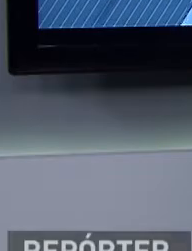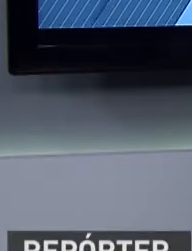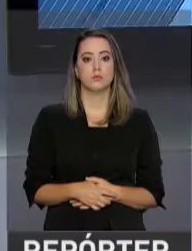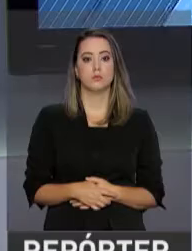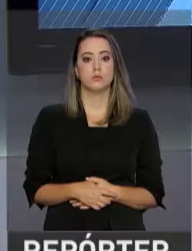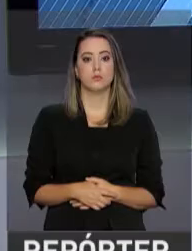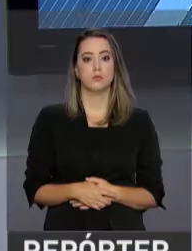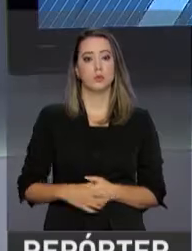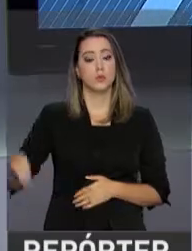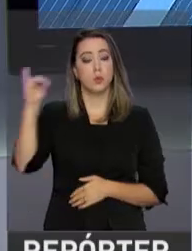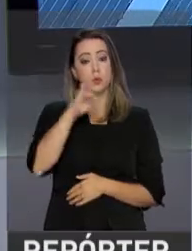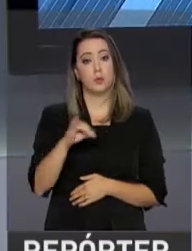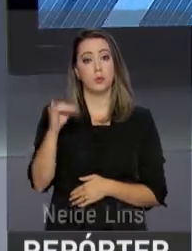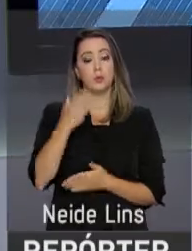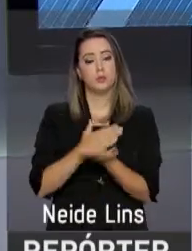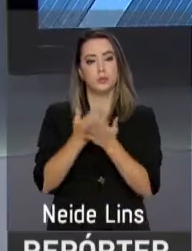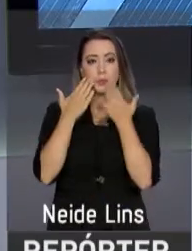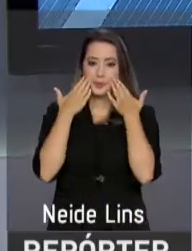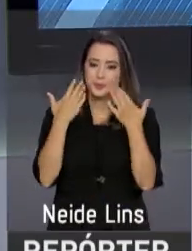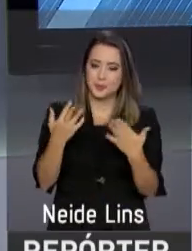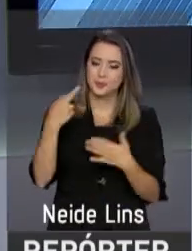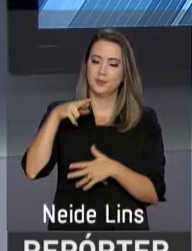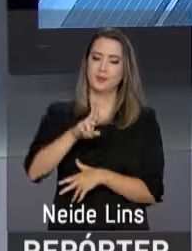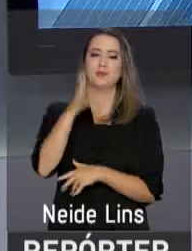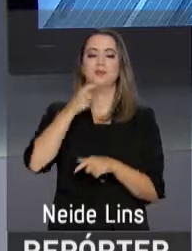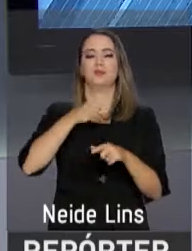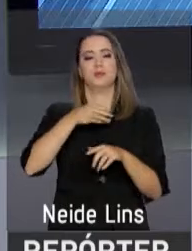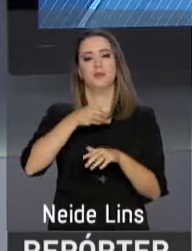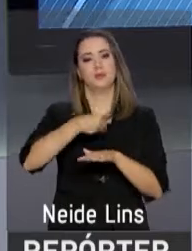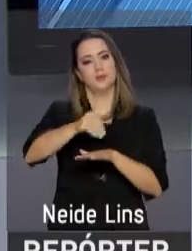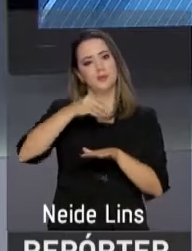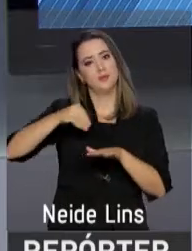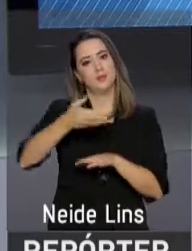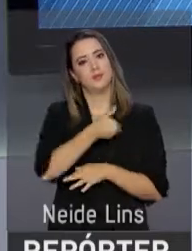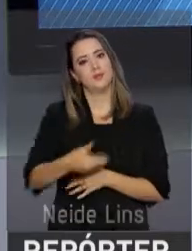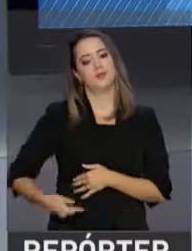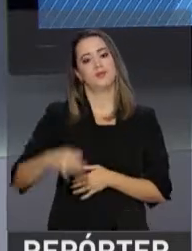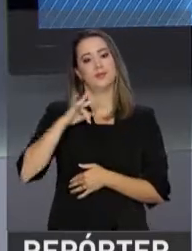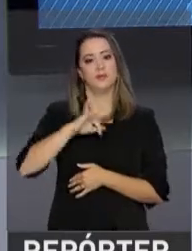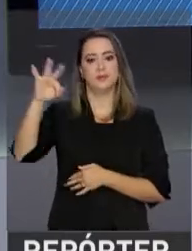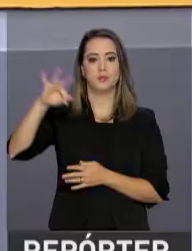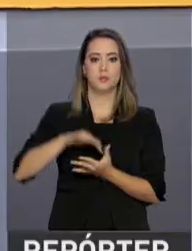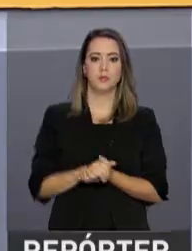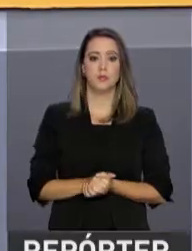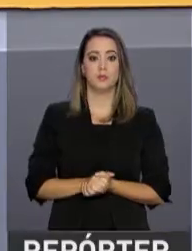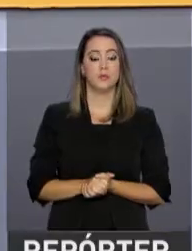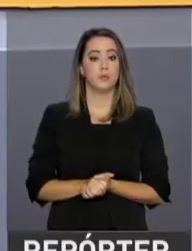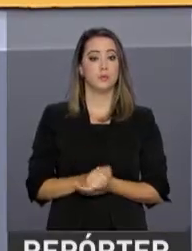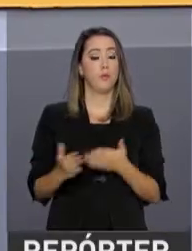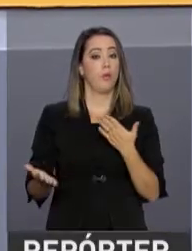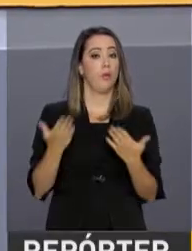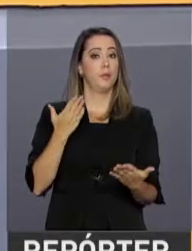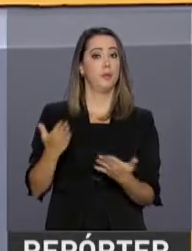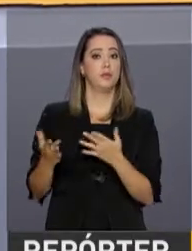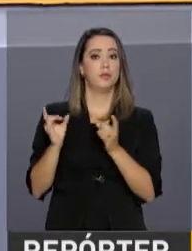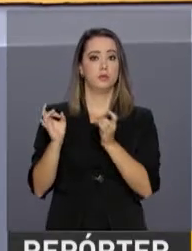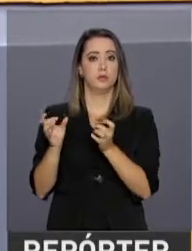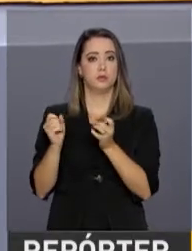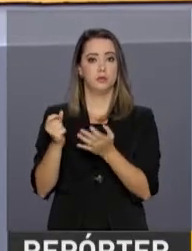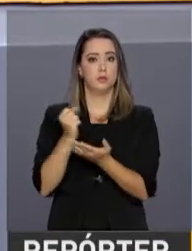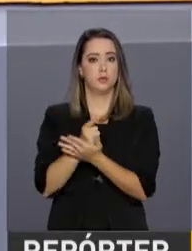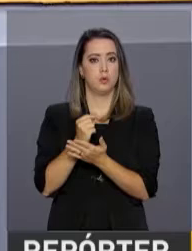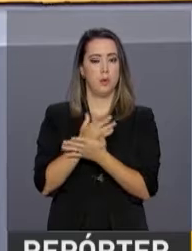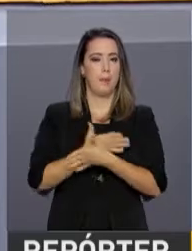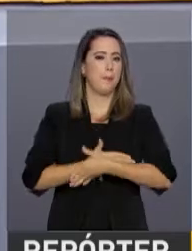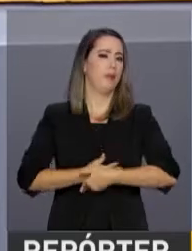olá começa agora mais um repórter nbr com as notícias do governo federal a balança comercial brasileira teve o